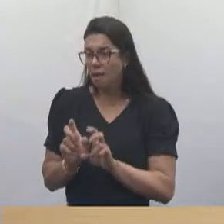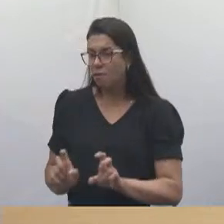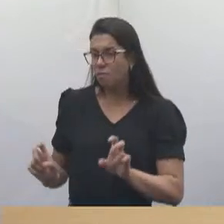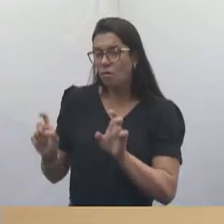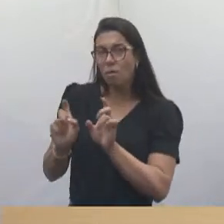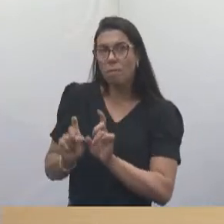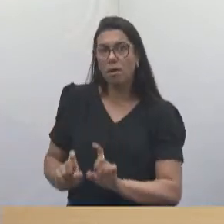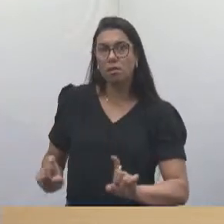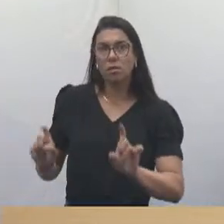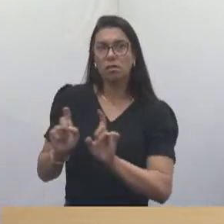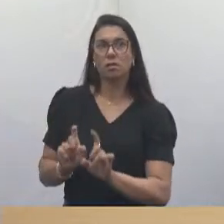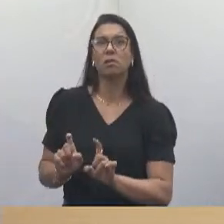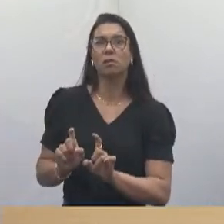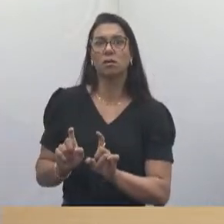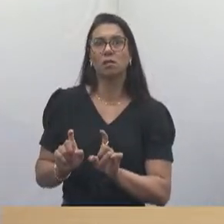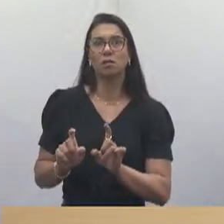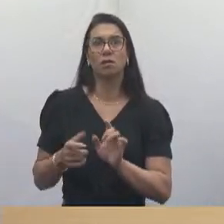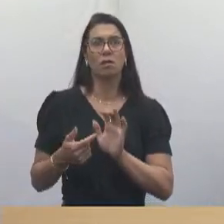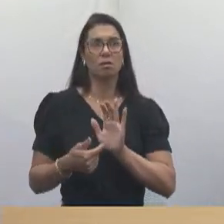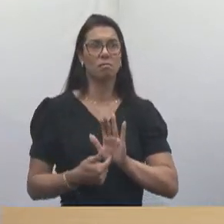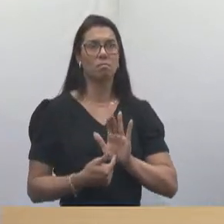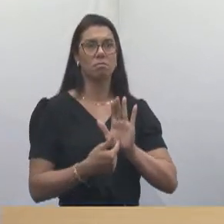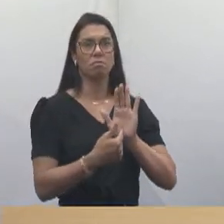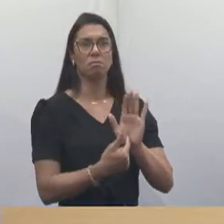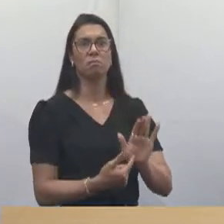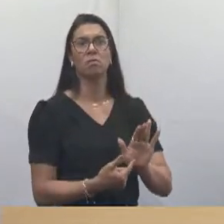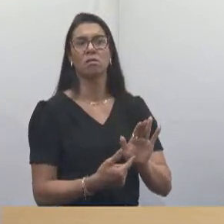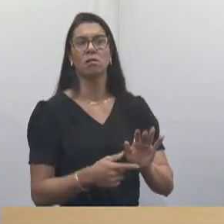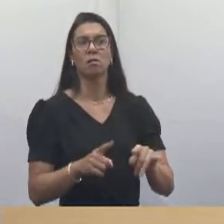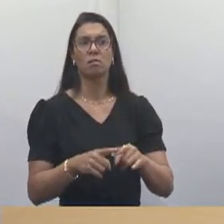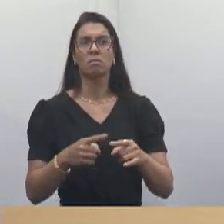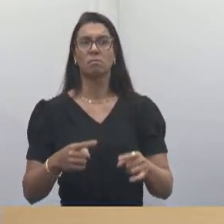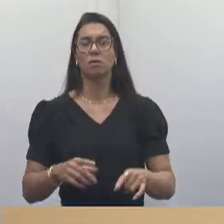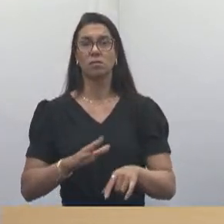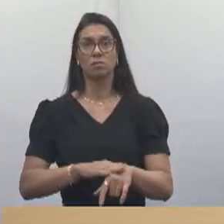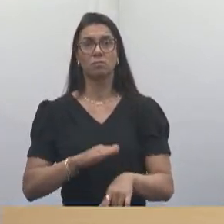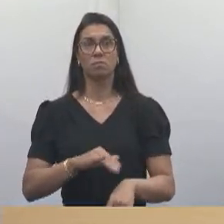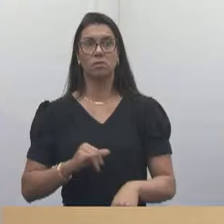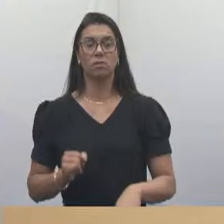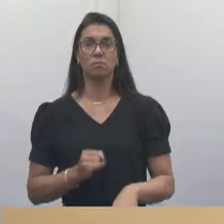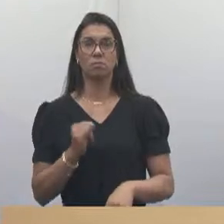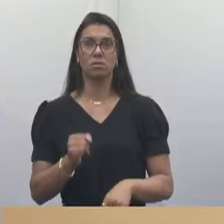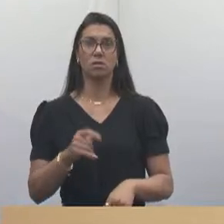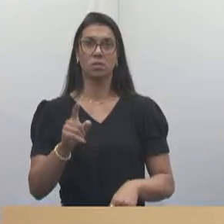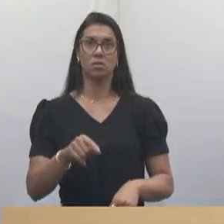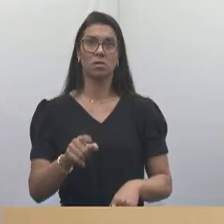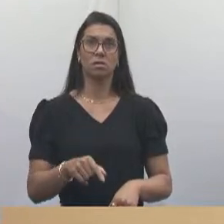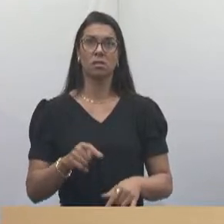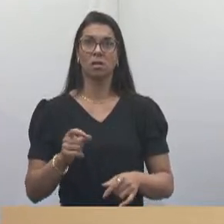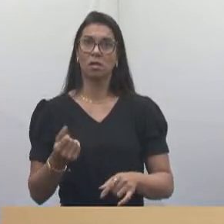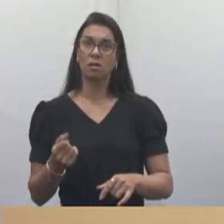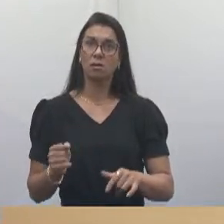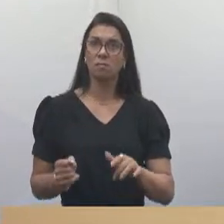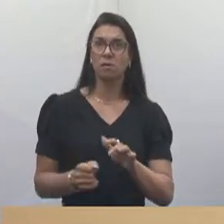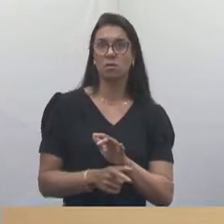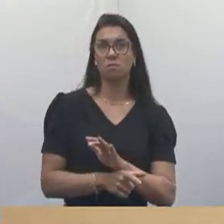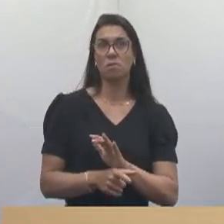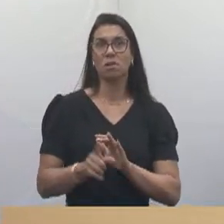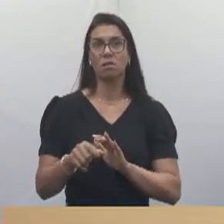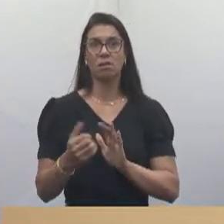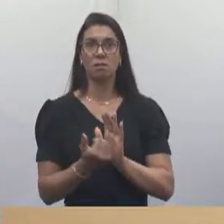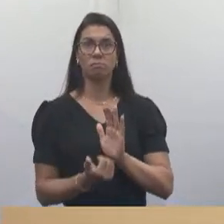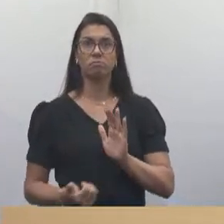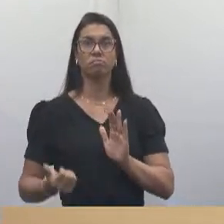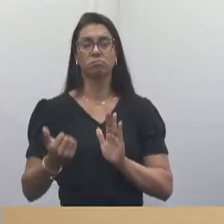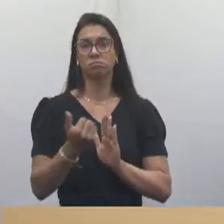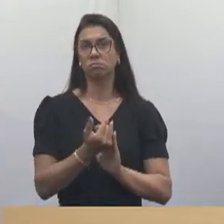deixar o ensino em tempo integral. O que é mais importante O maior investimento que tem que ser feito é na nossa